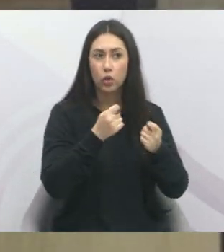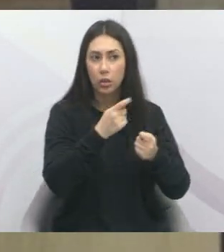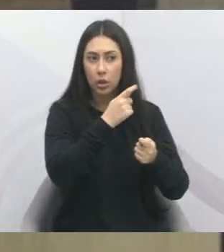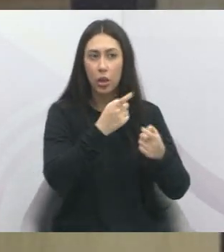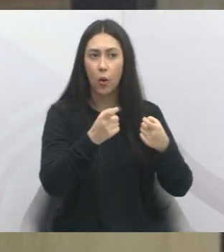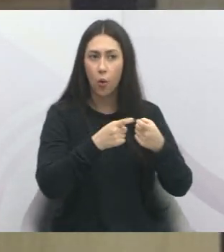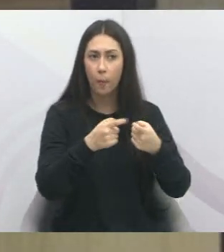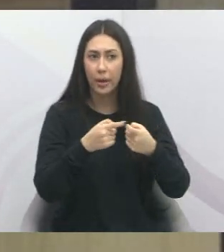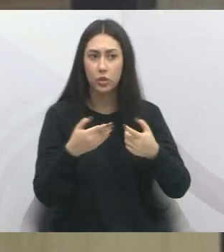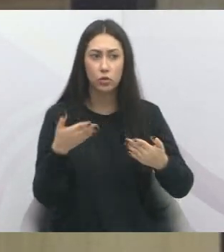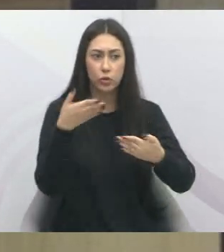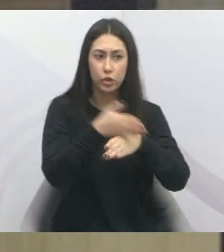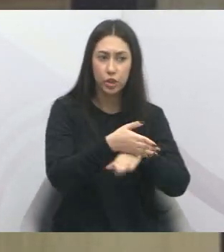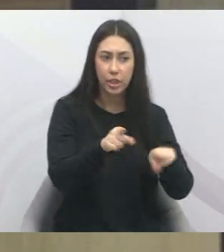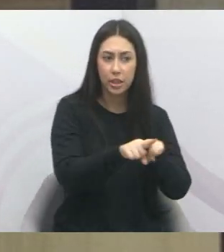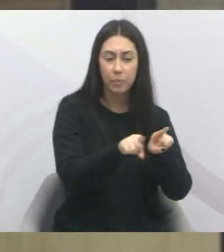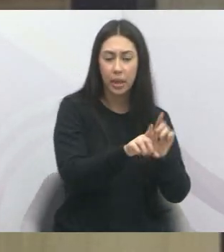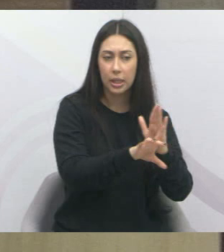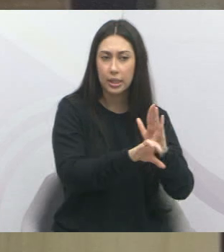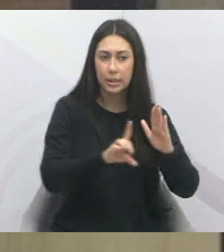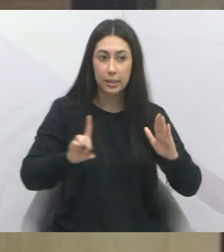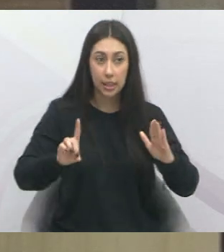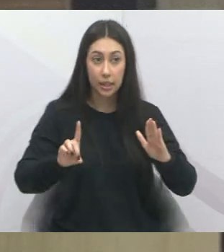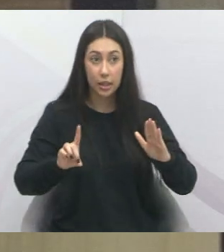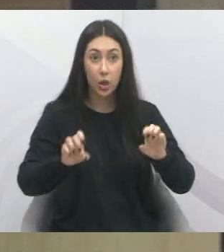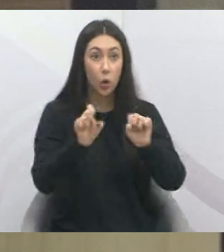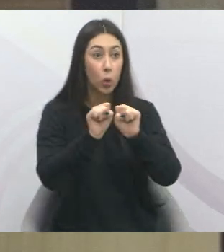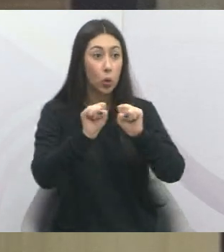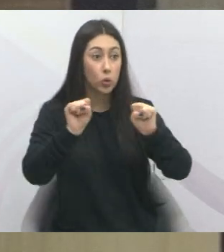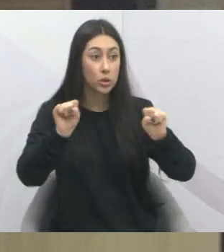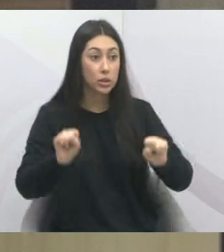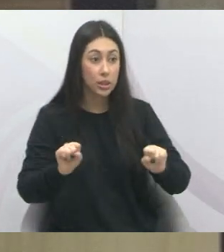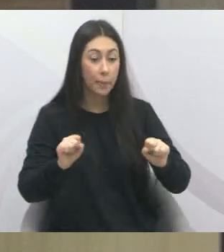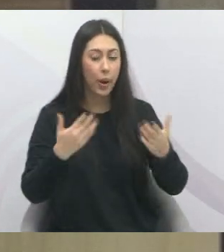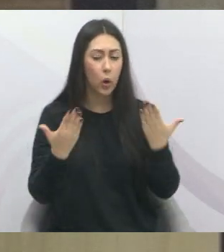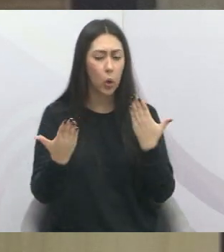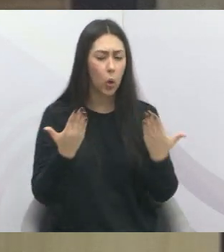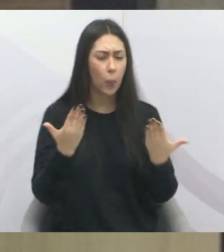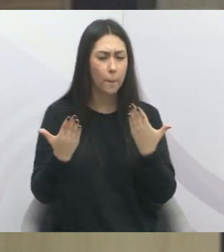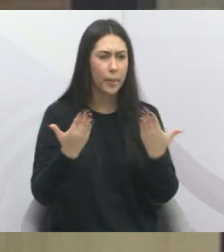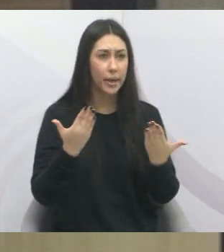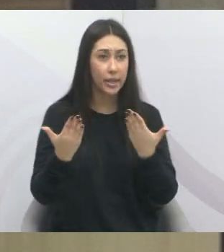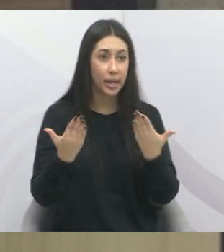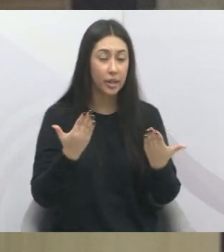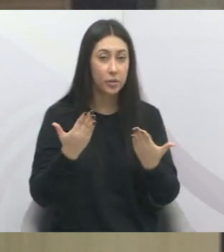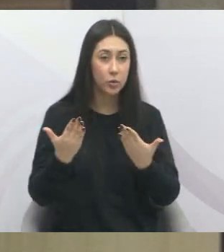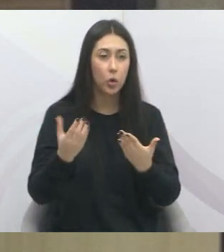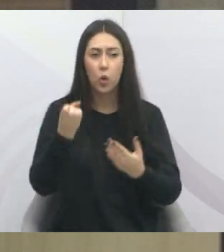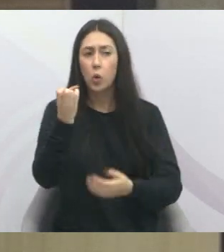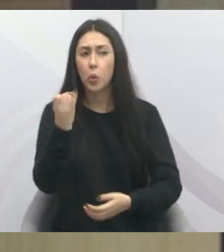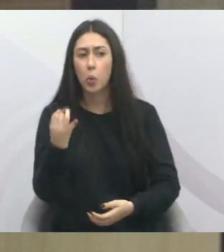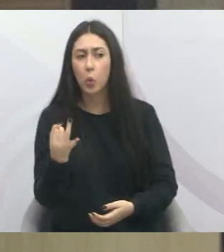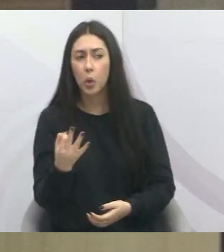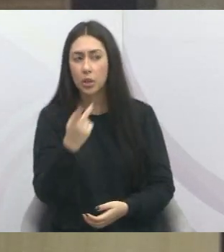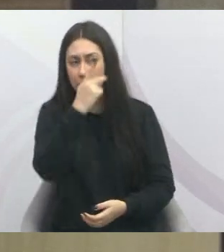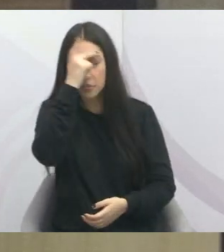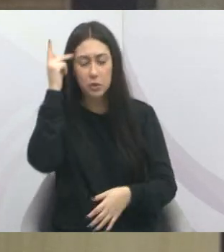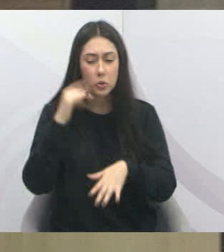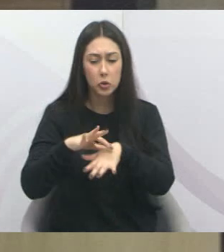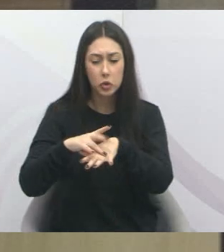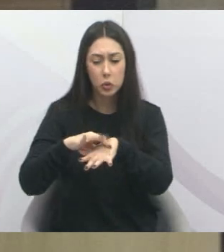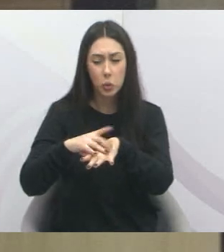médicos. Esse sistema ele é confrontado com os números de atendimento do Fast Medic também. A gente